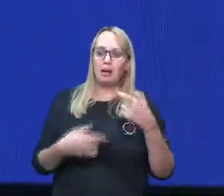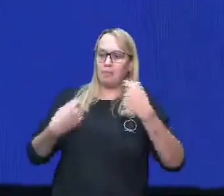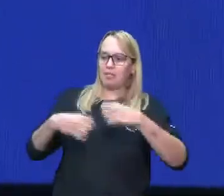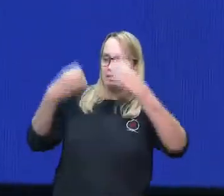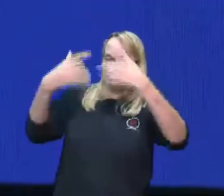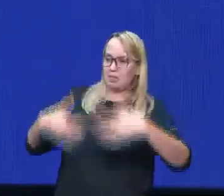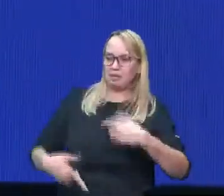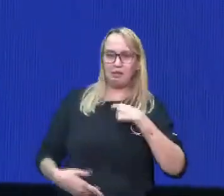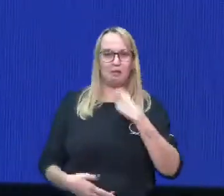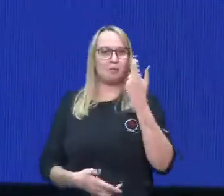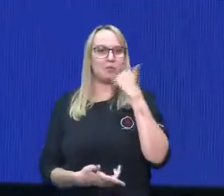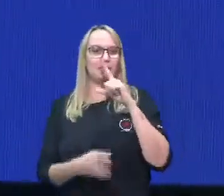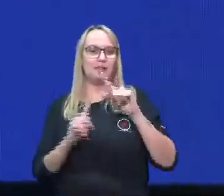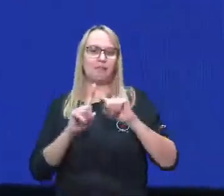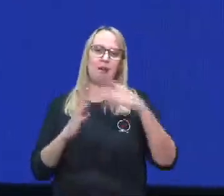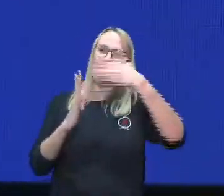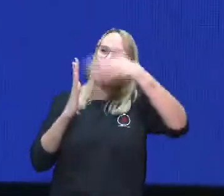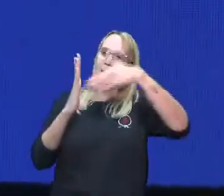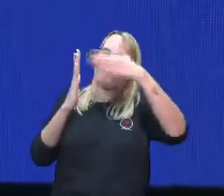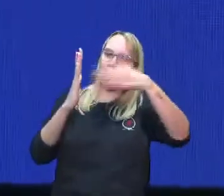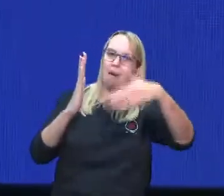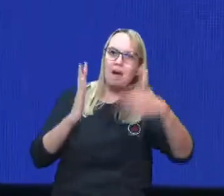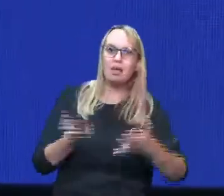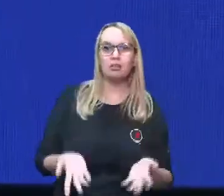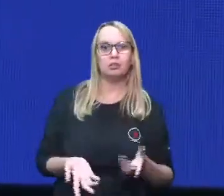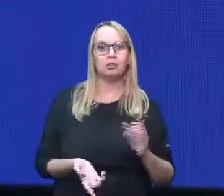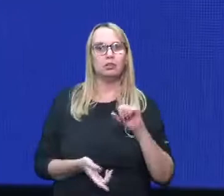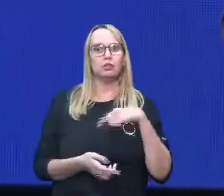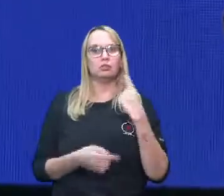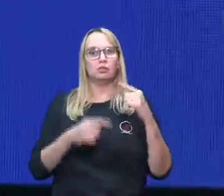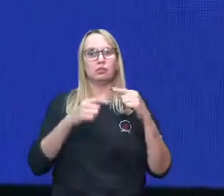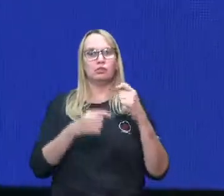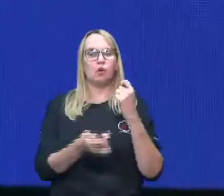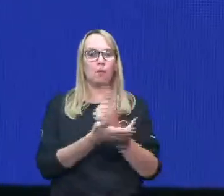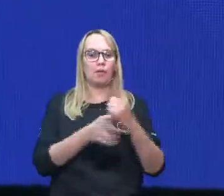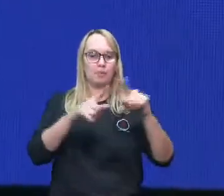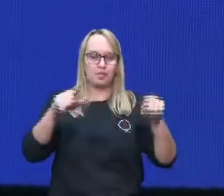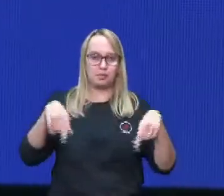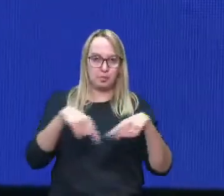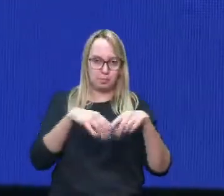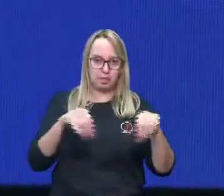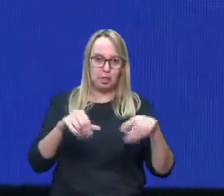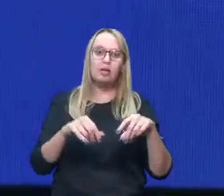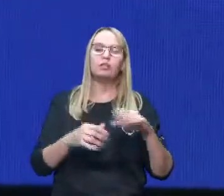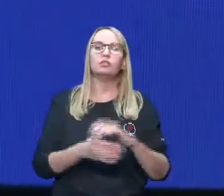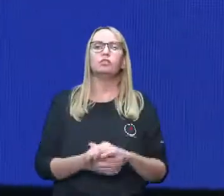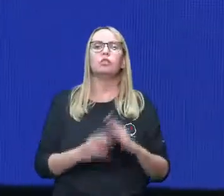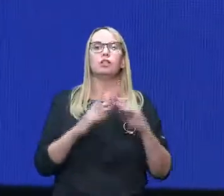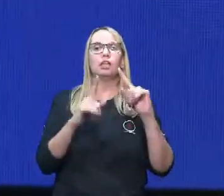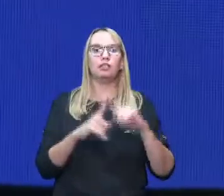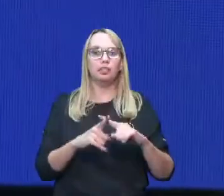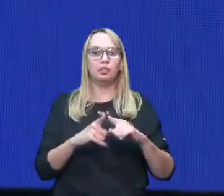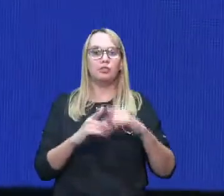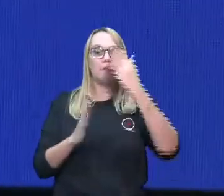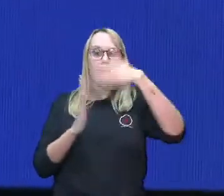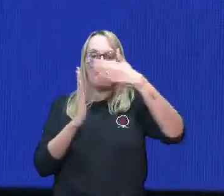vezes. A gente comprou a propriedade lá do Kids, da igreja lá, a gente pagou em